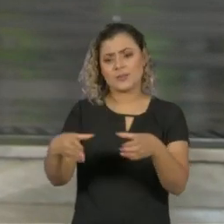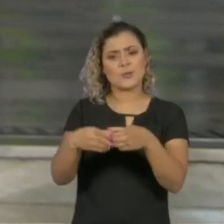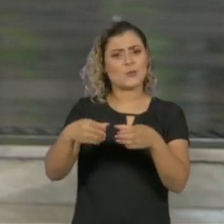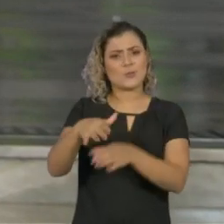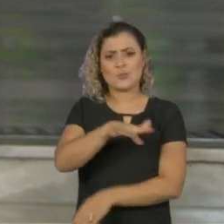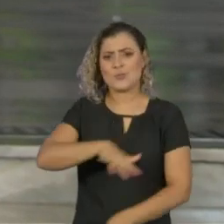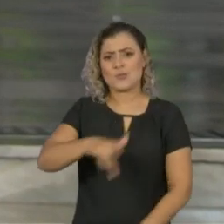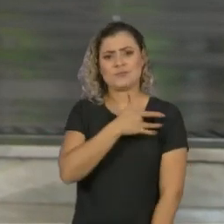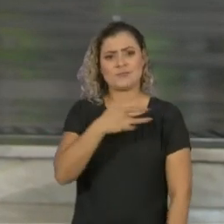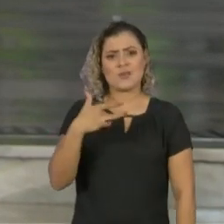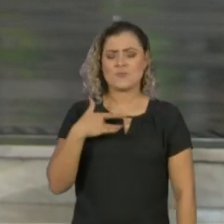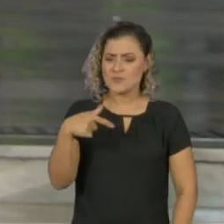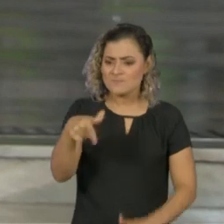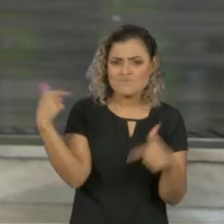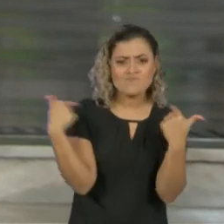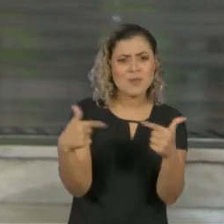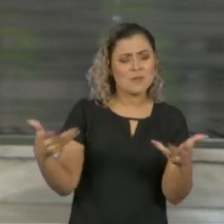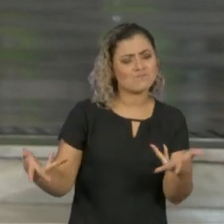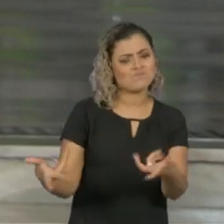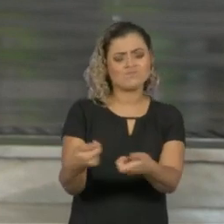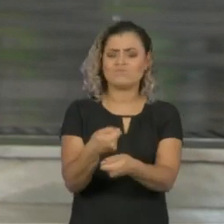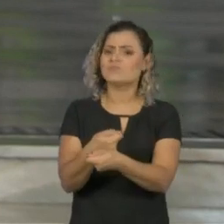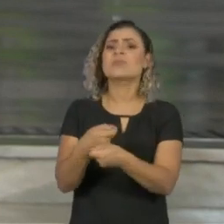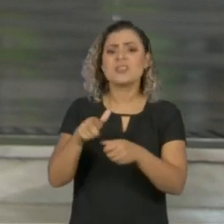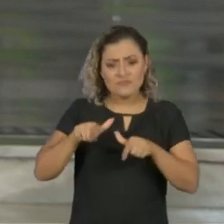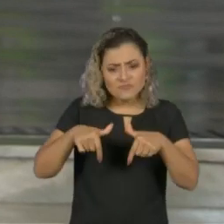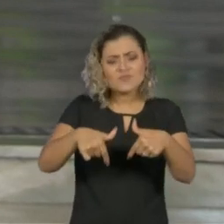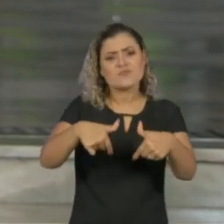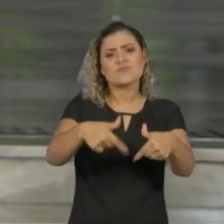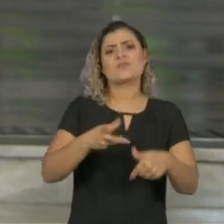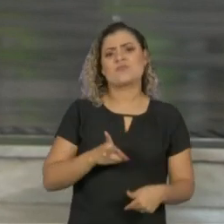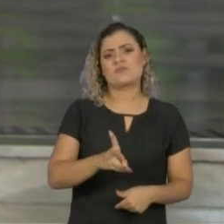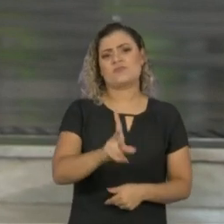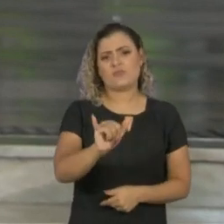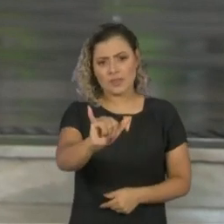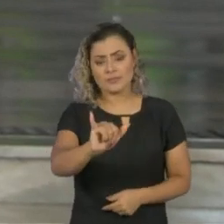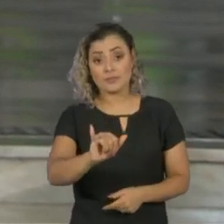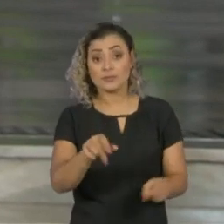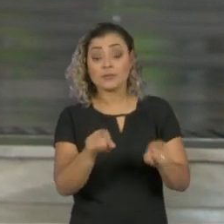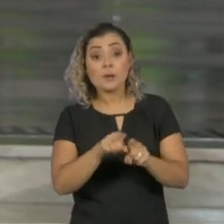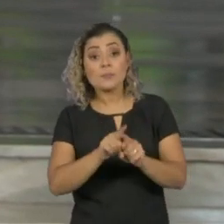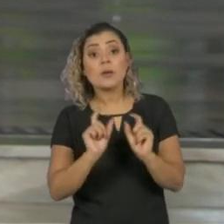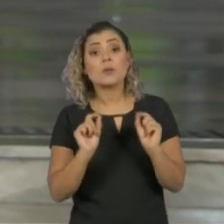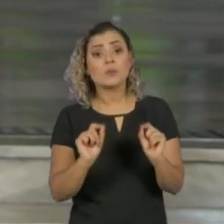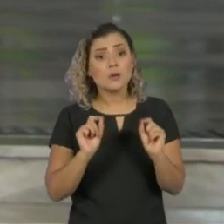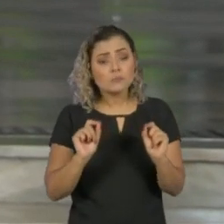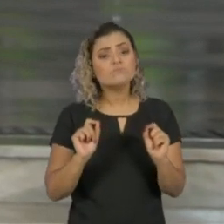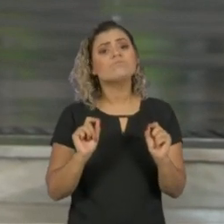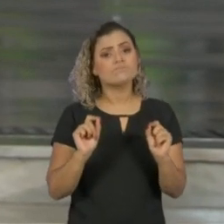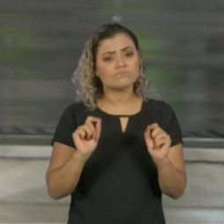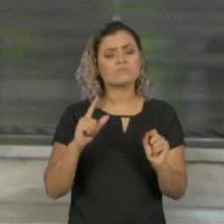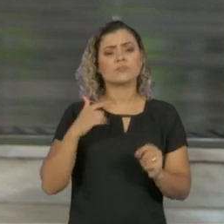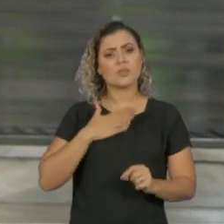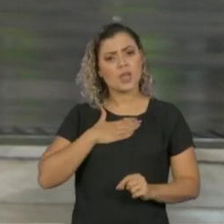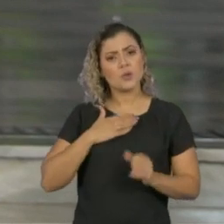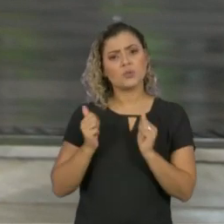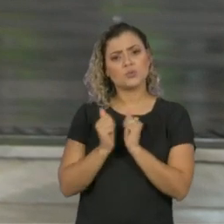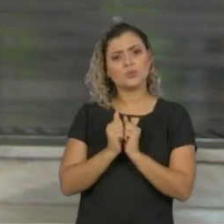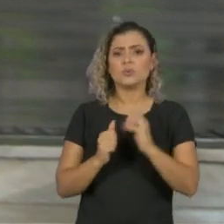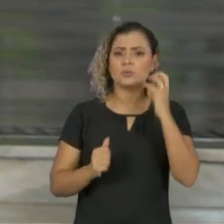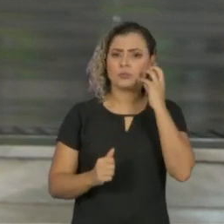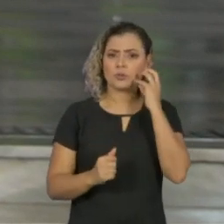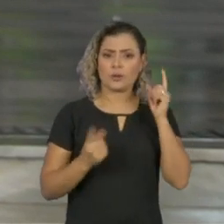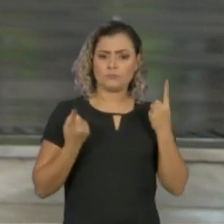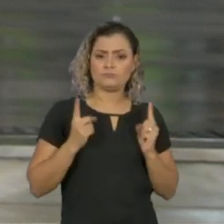pelo trabalho que estão realizando e pelo trabalho que ainda vão realizar. Também tenho que fazer, e de novo faço ao lado do Bruno